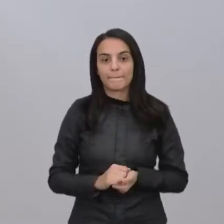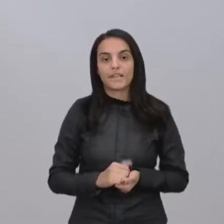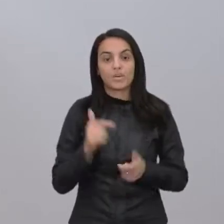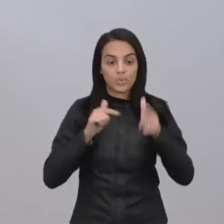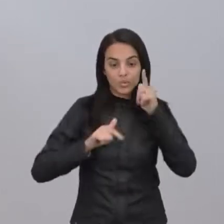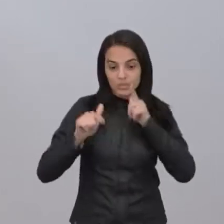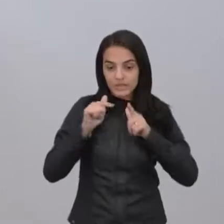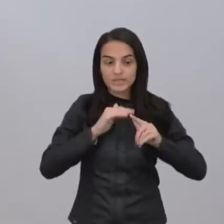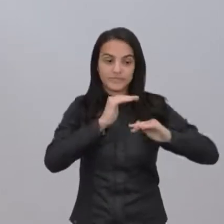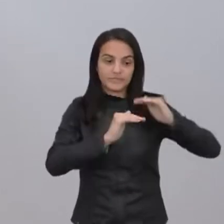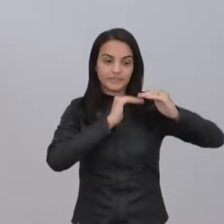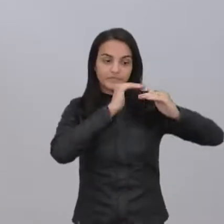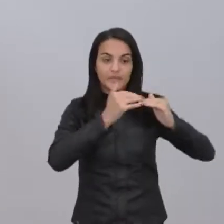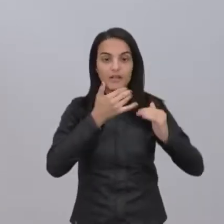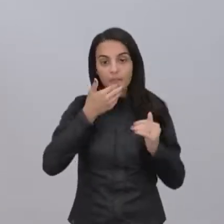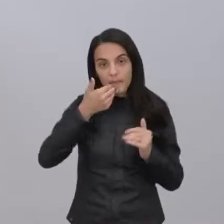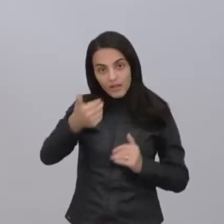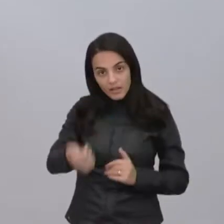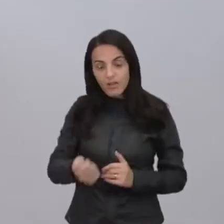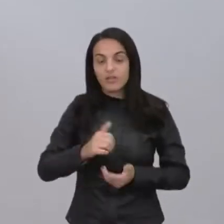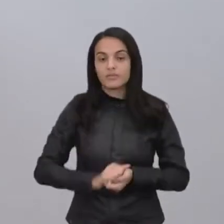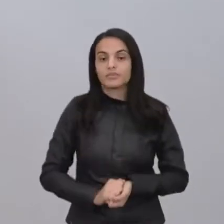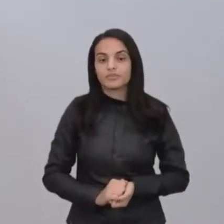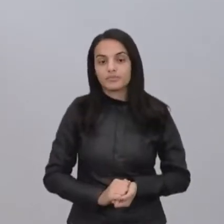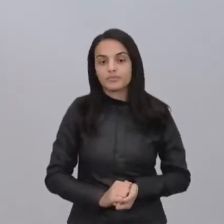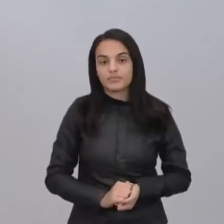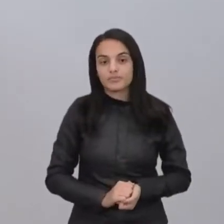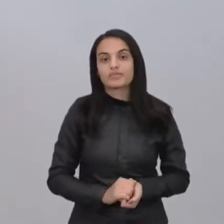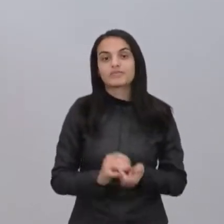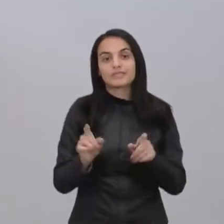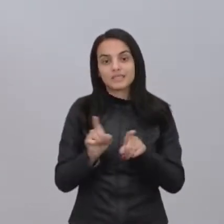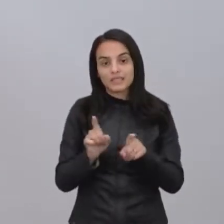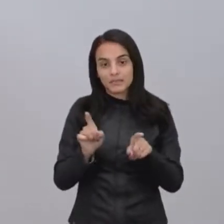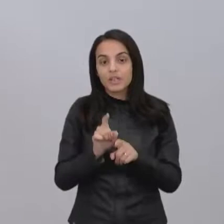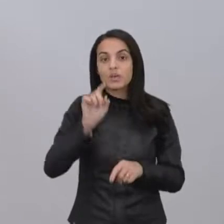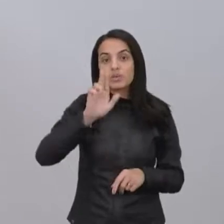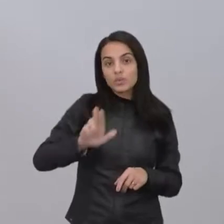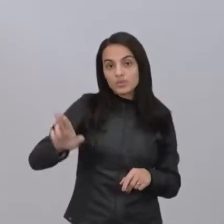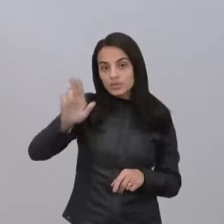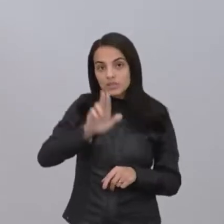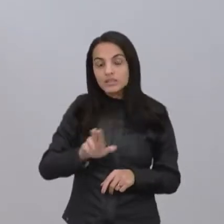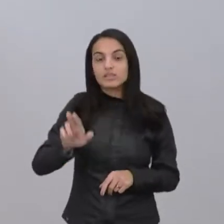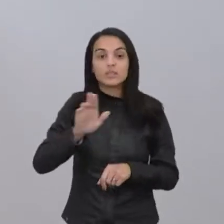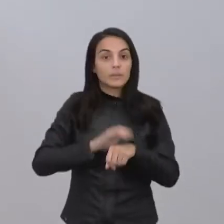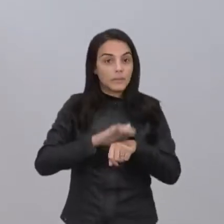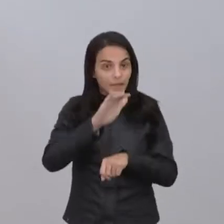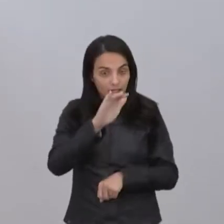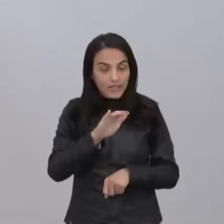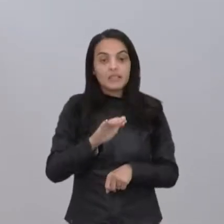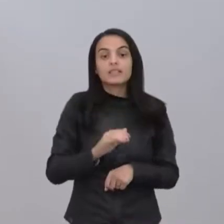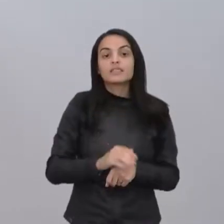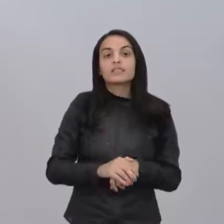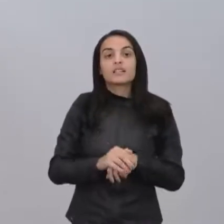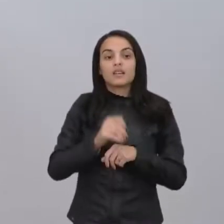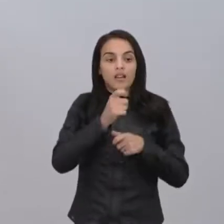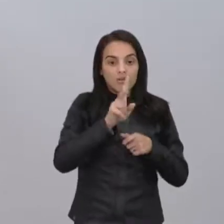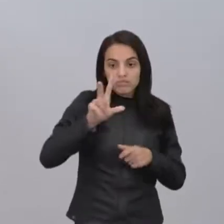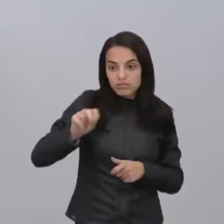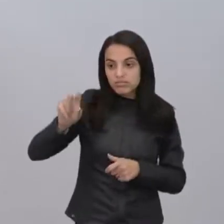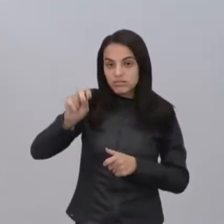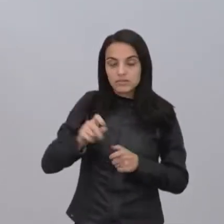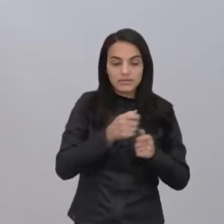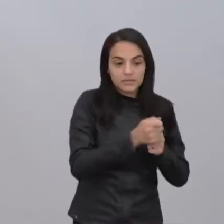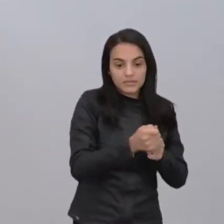consigo desenvolver melhor o meu agronegócio, acabo, então, utilizando mais agrotóxicos. E muitos